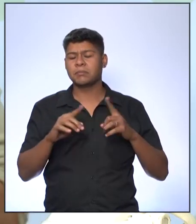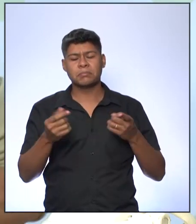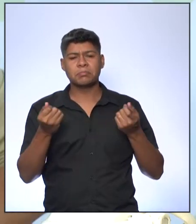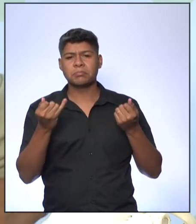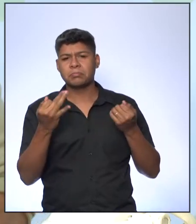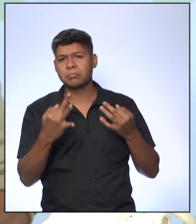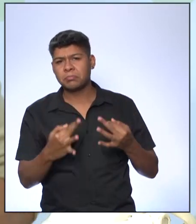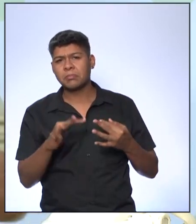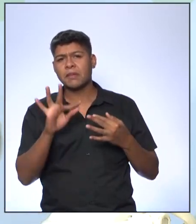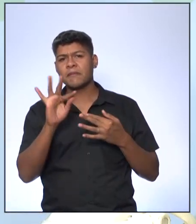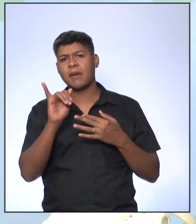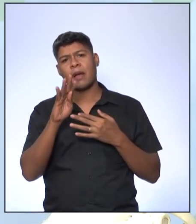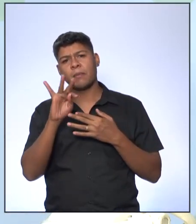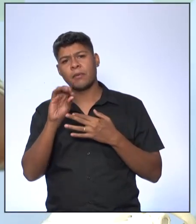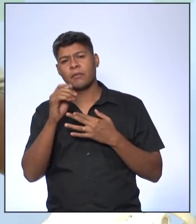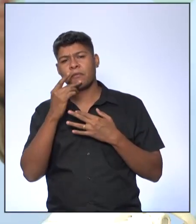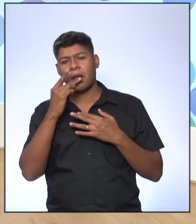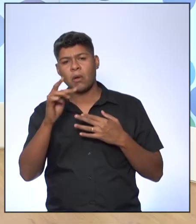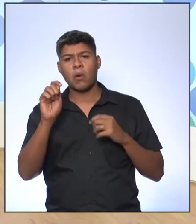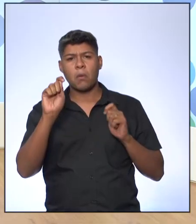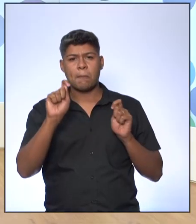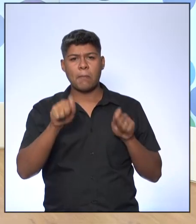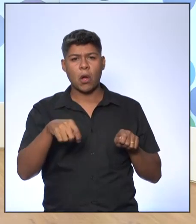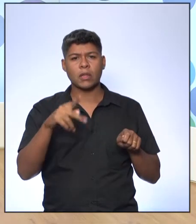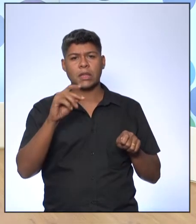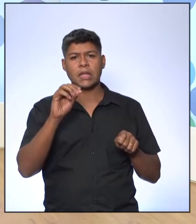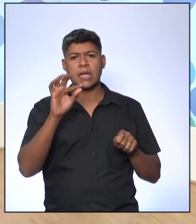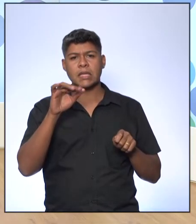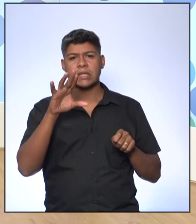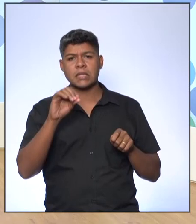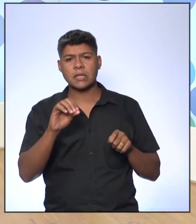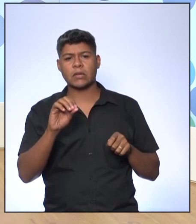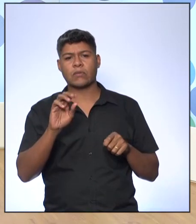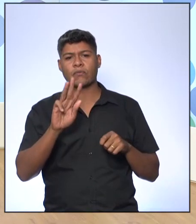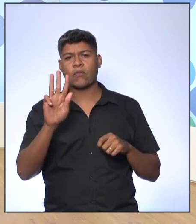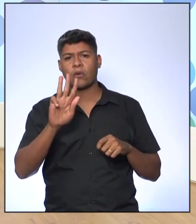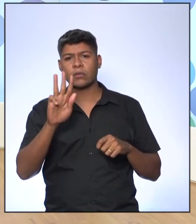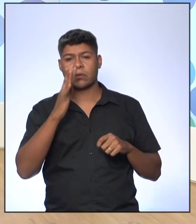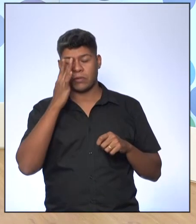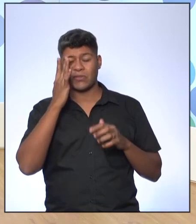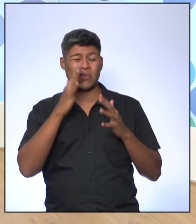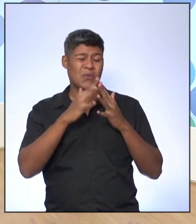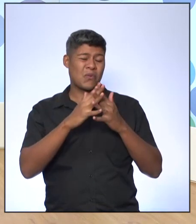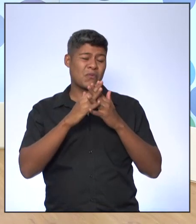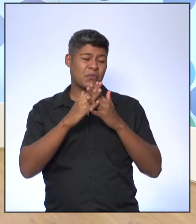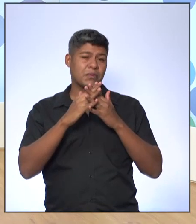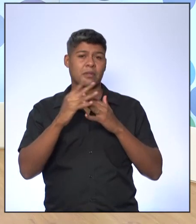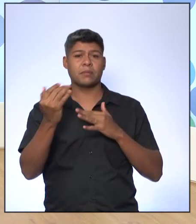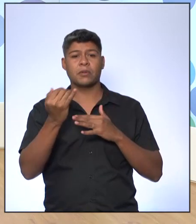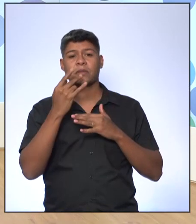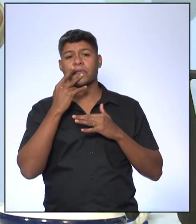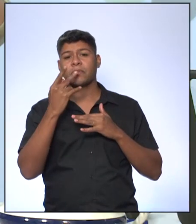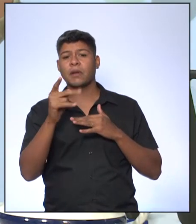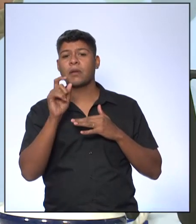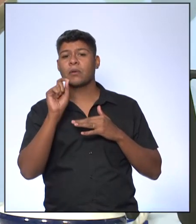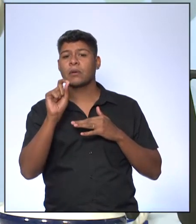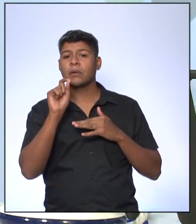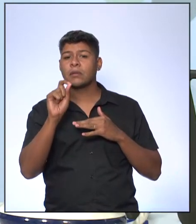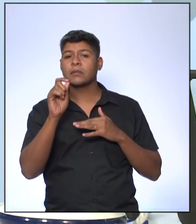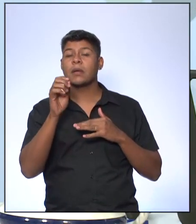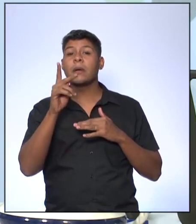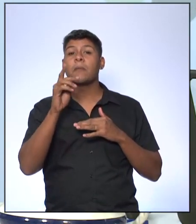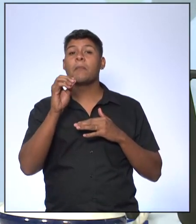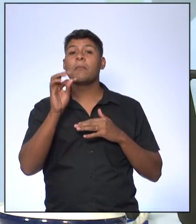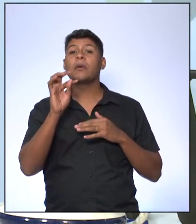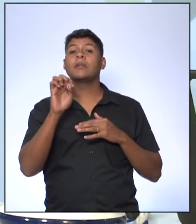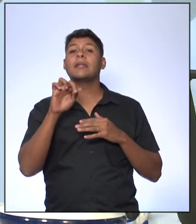questão o Fábio falou da potência, né, do volts, para os alunos não confundirem, eu acho que é importante falar um pouquinho sobre a questão assim,